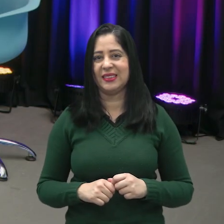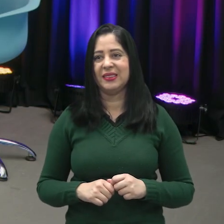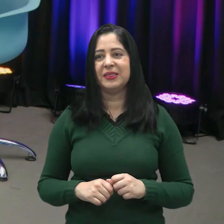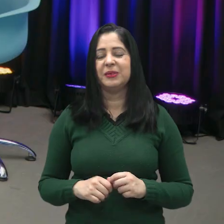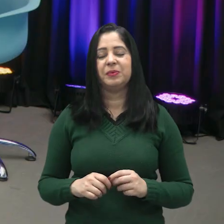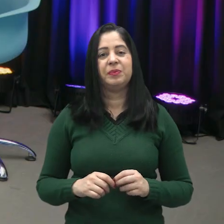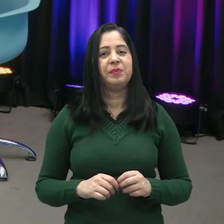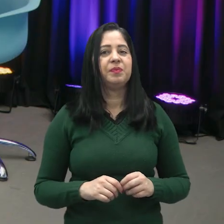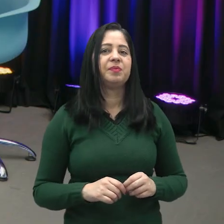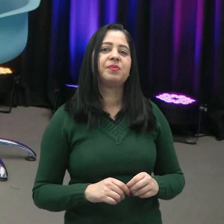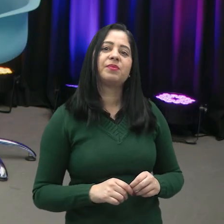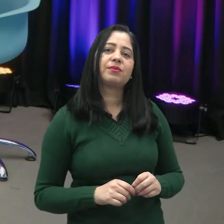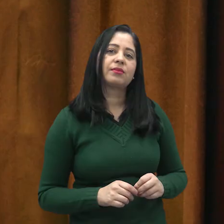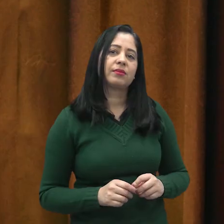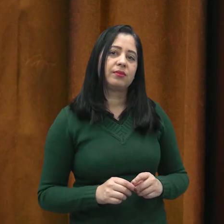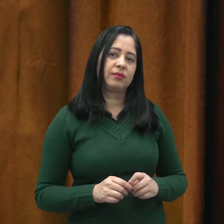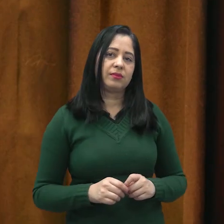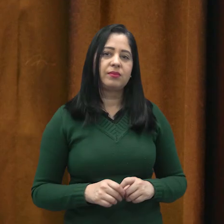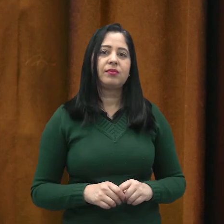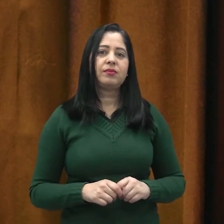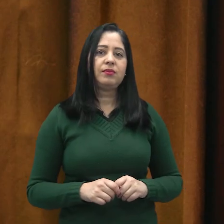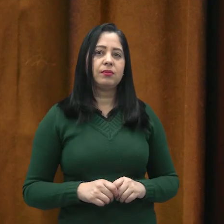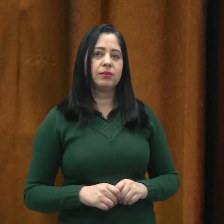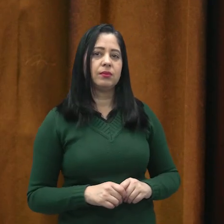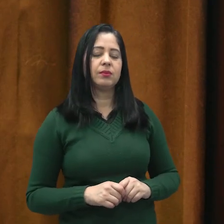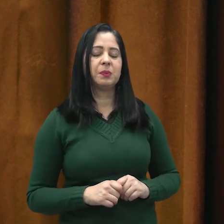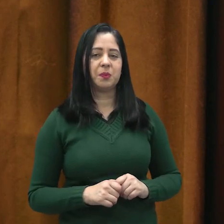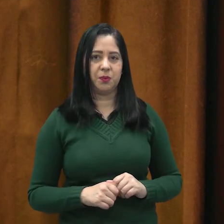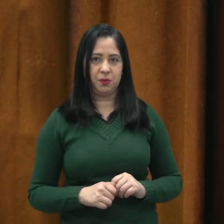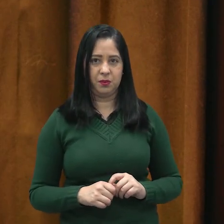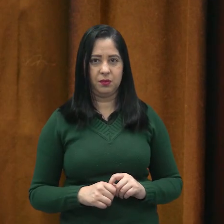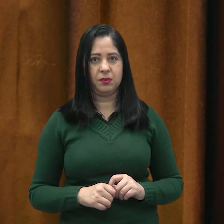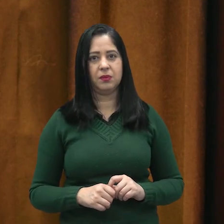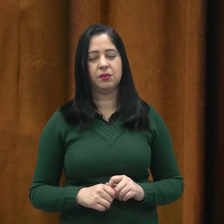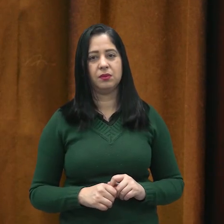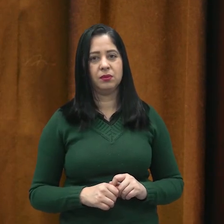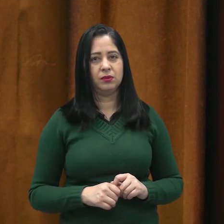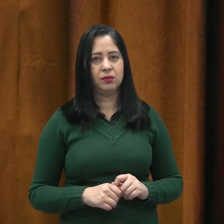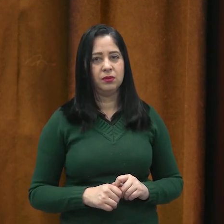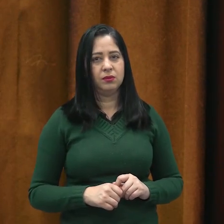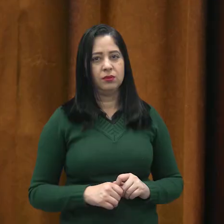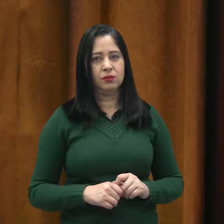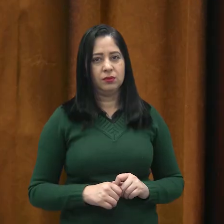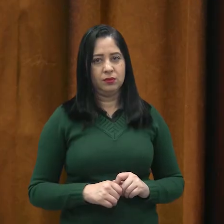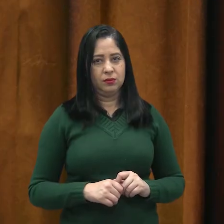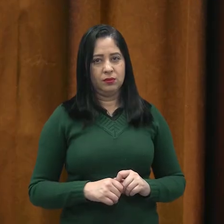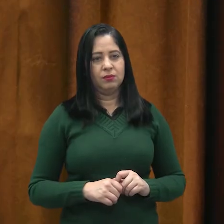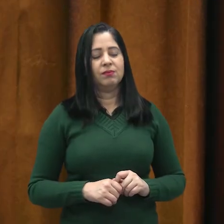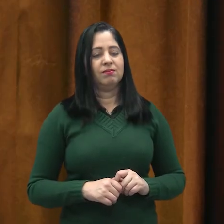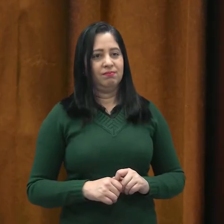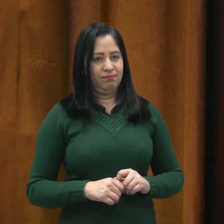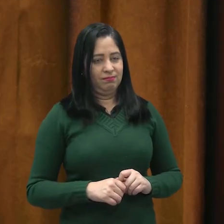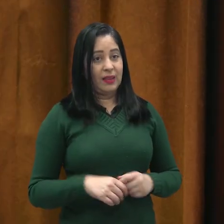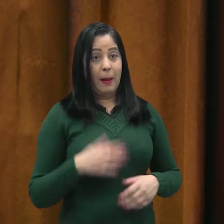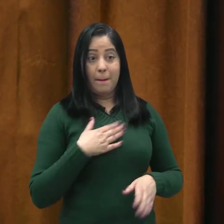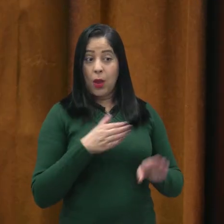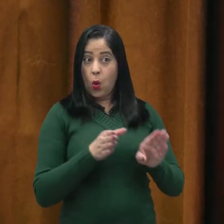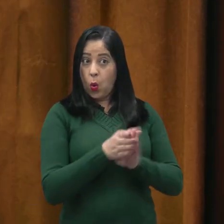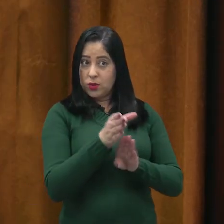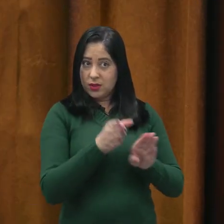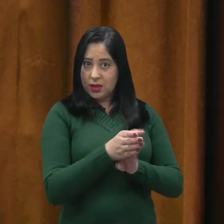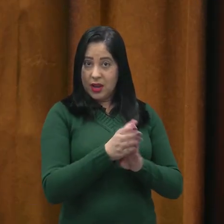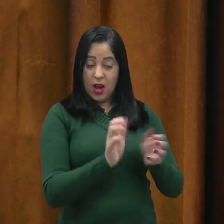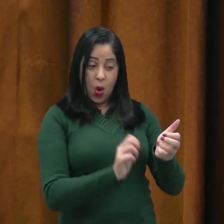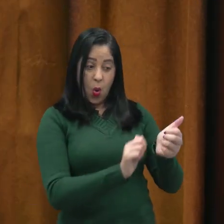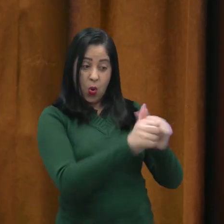do trabalho que vocês desenvolvem, né? Eu analiso como é importantíssimo para a